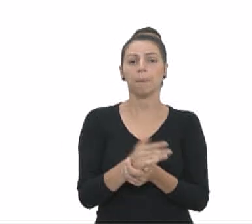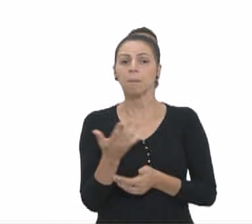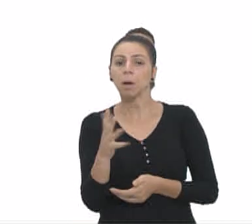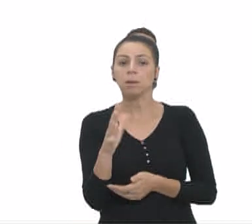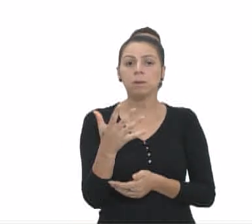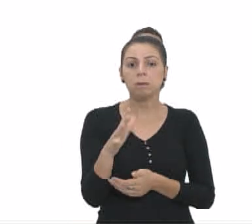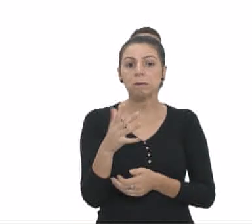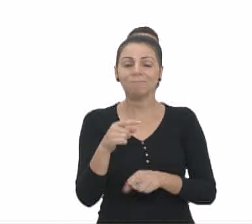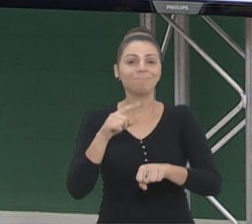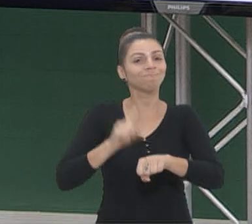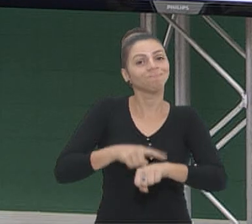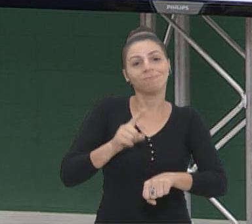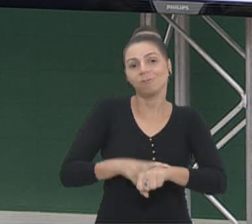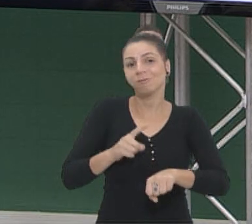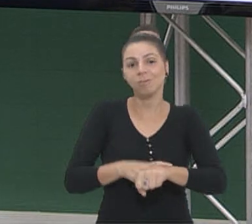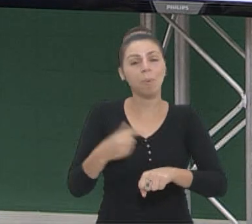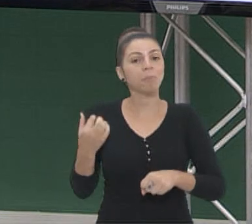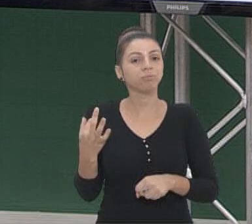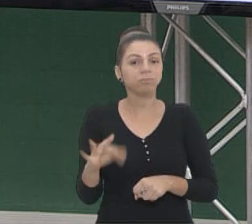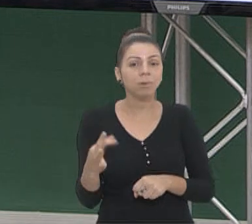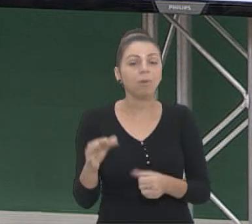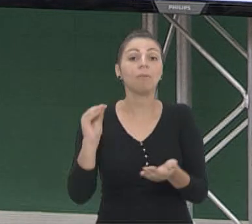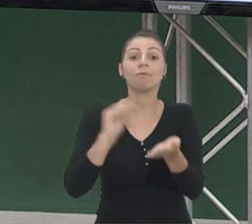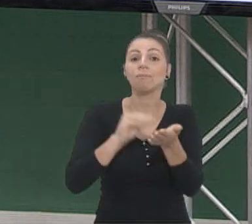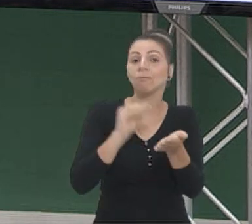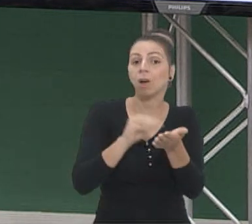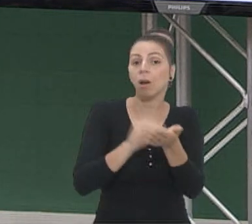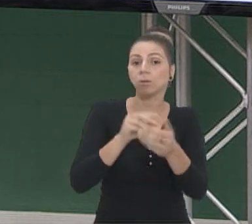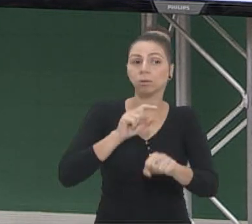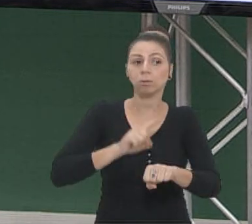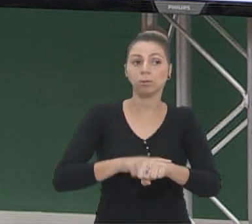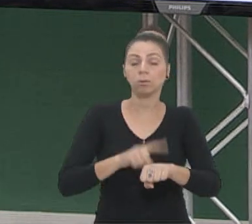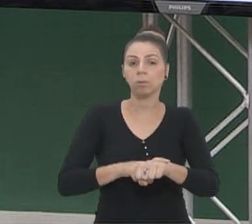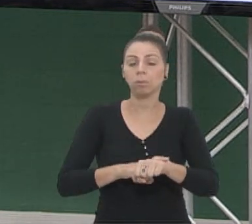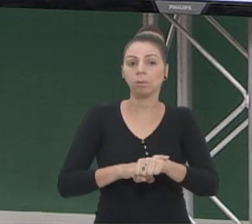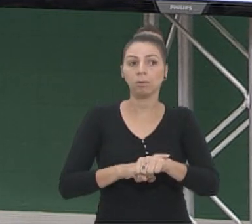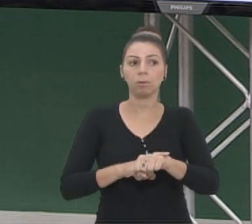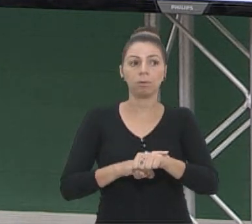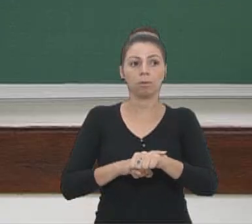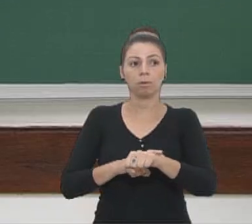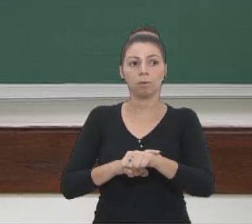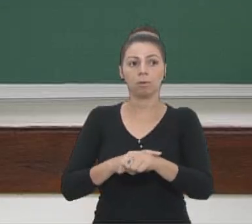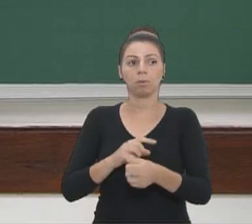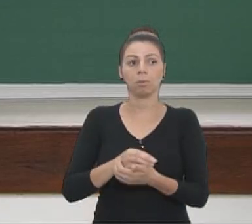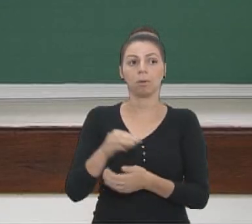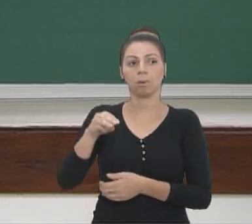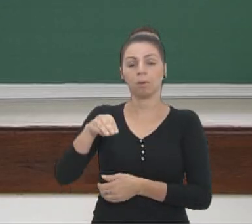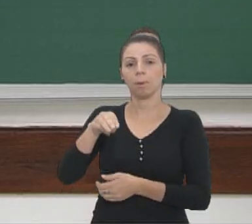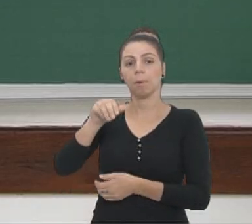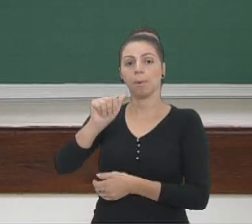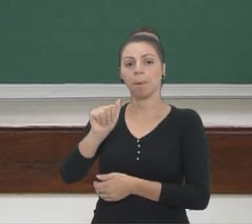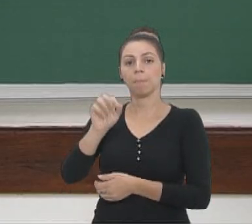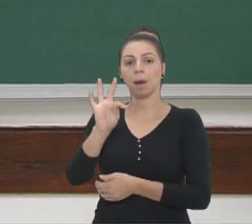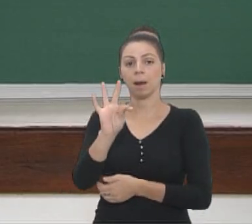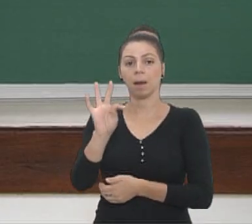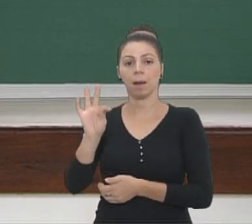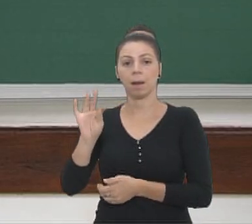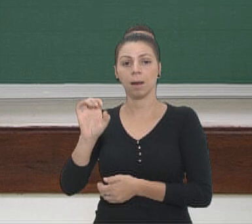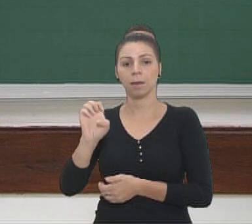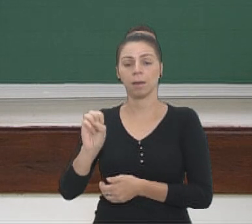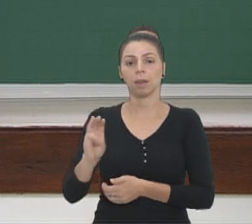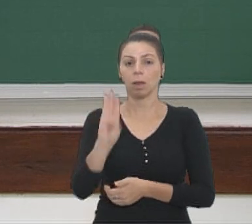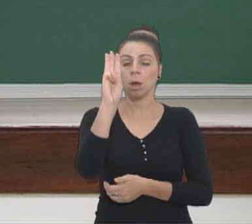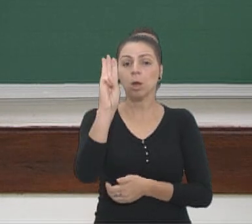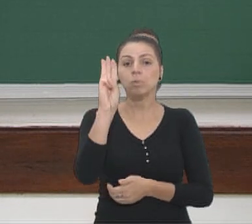ela não tem tempo para isso. Matthews fez o cálculo e concluiu: se não quiser